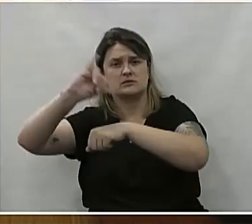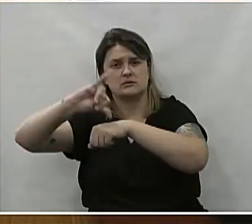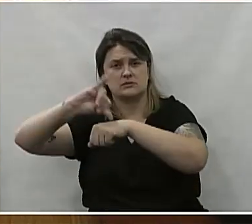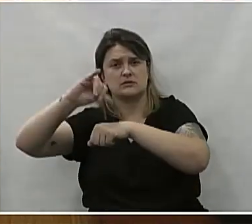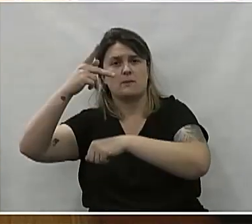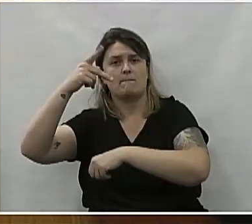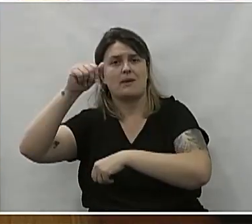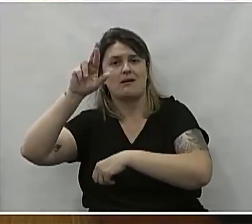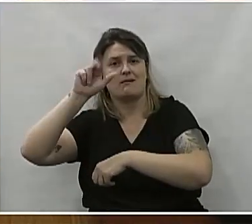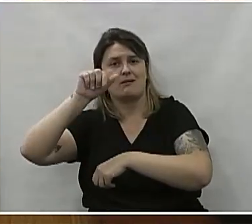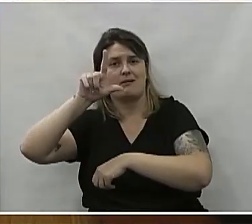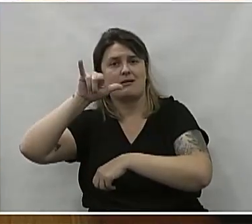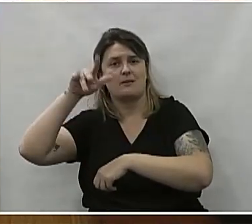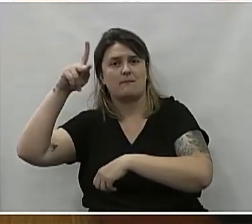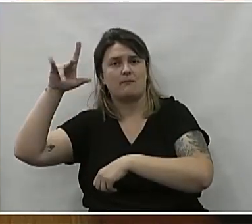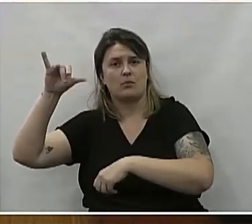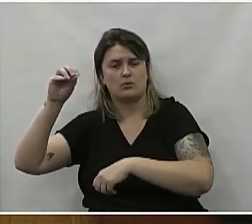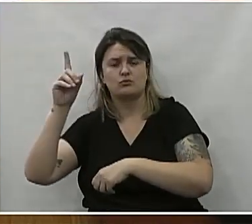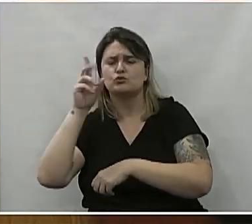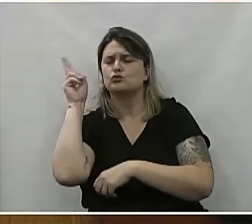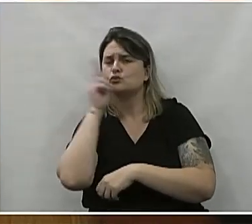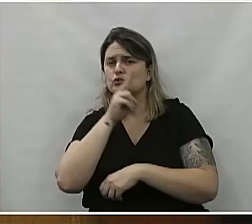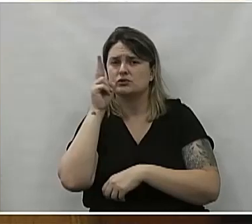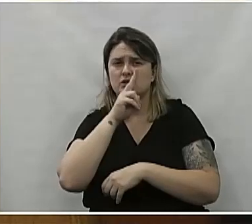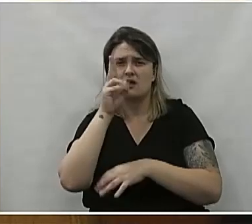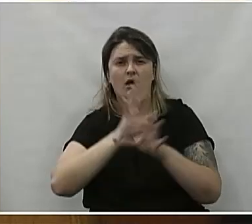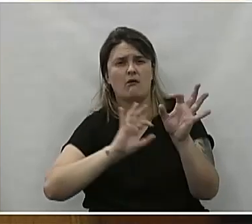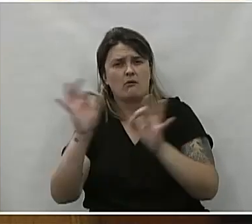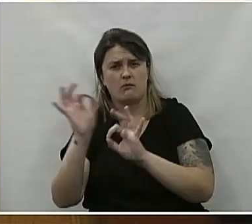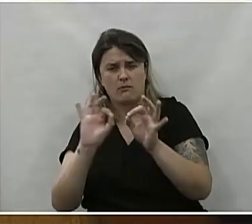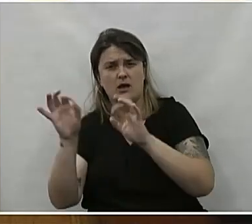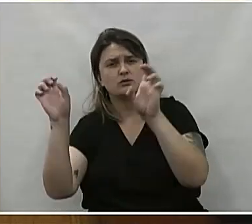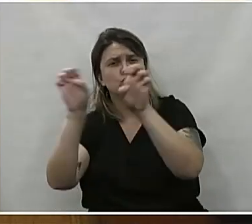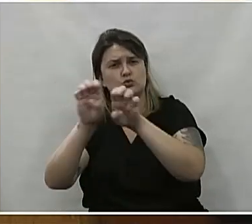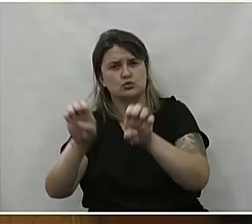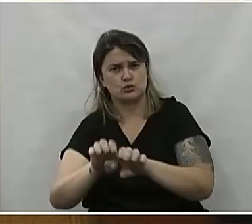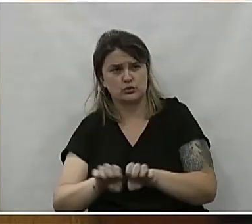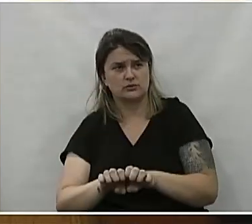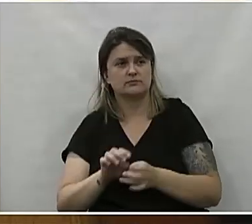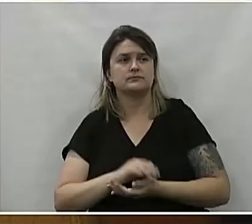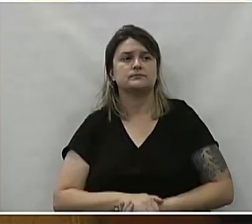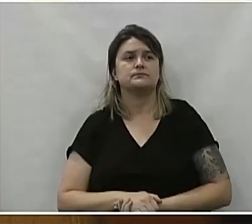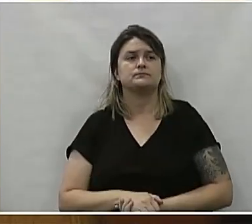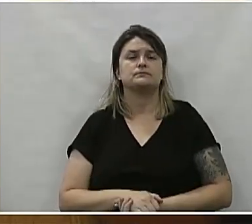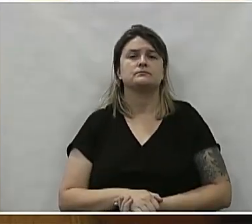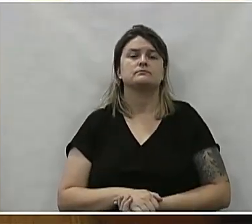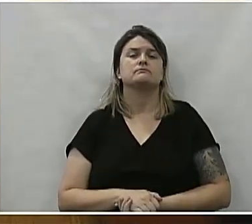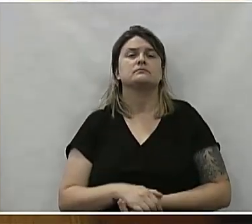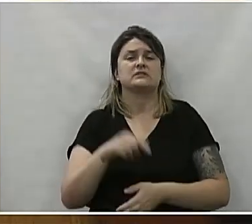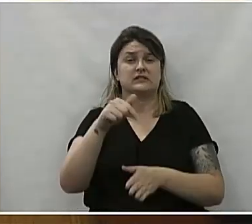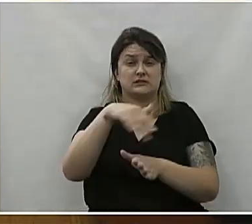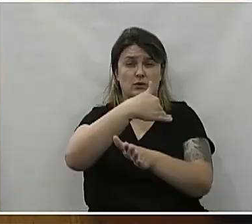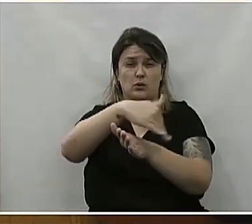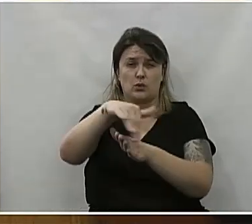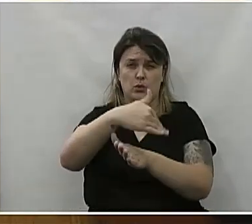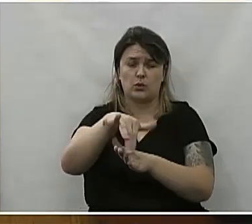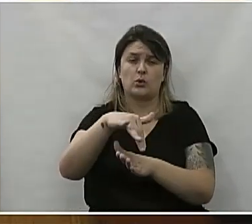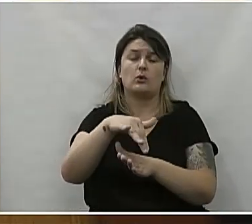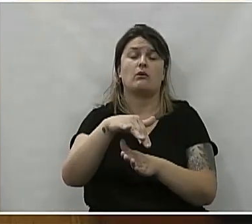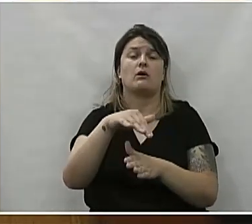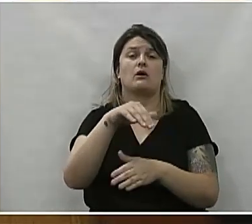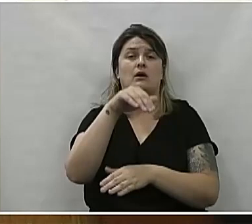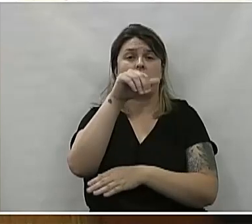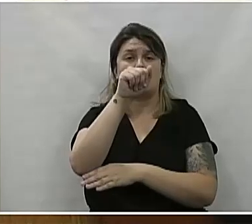paralímpico em nossa região Carece urgentemente de melhorias infraestruturais Justificativa A pavimentação da rua